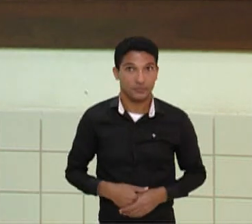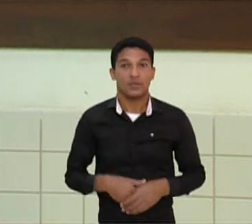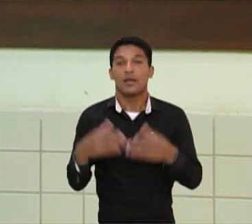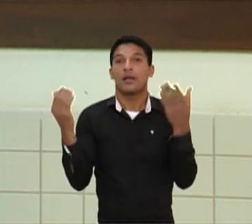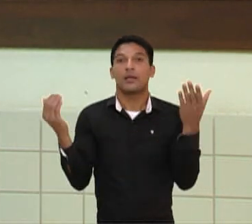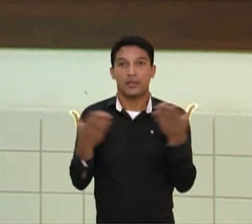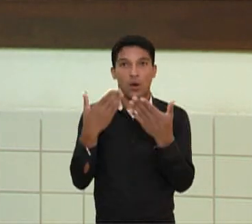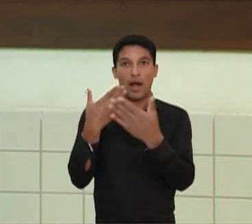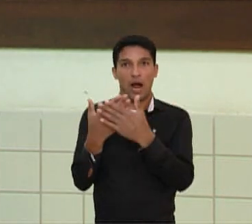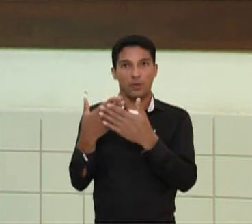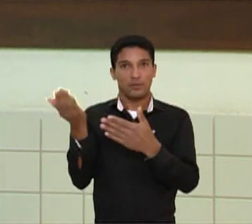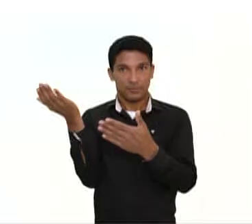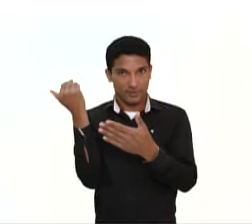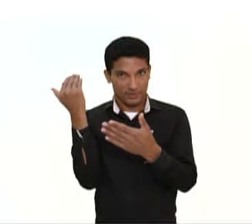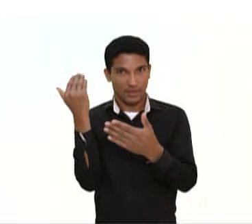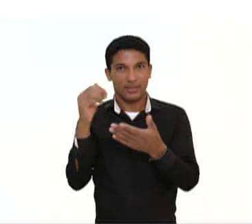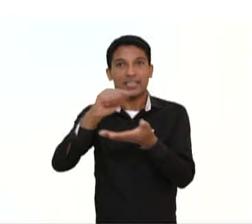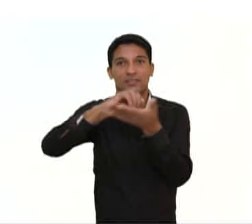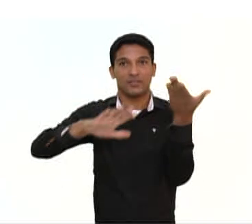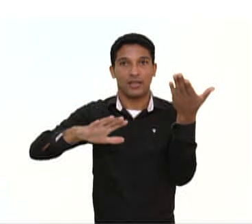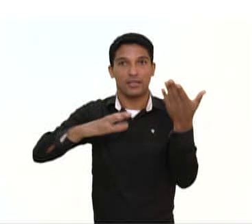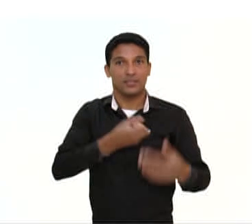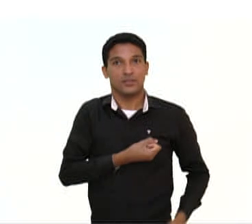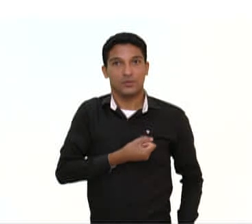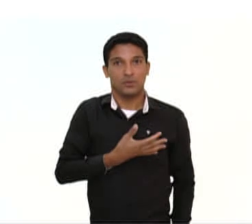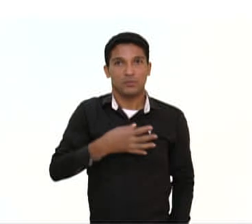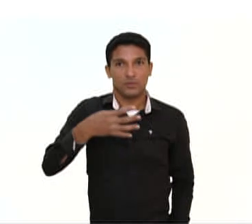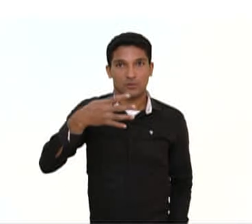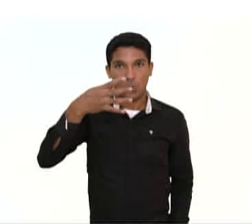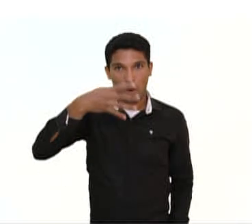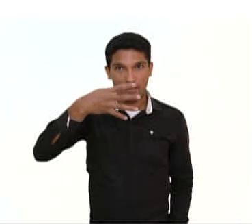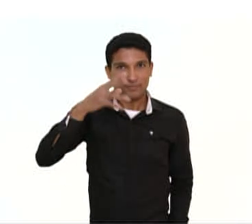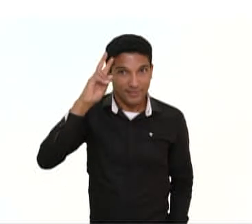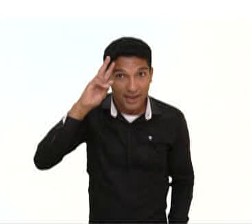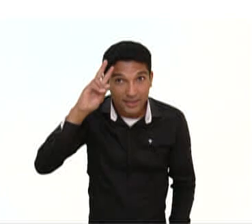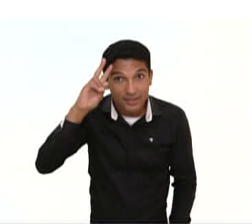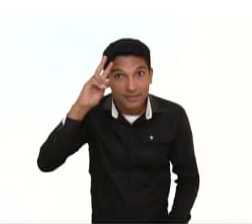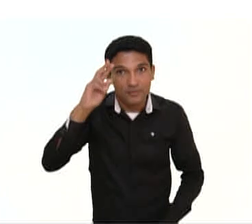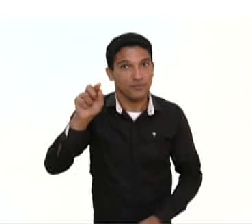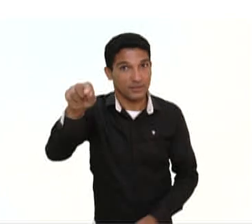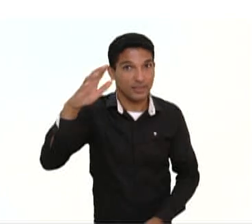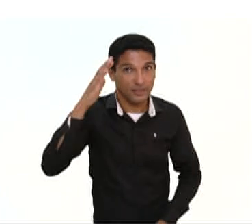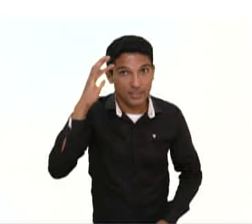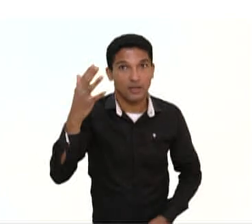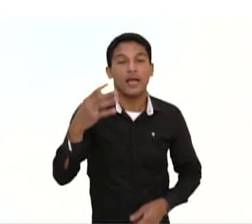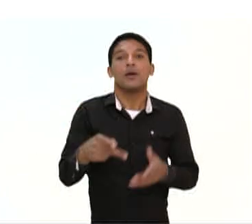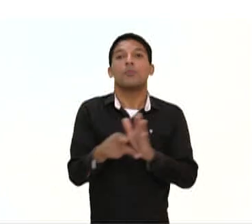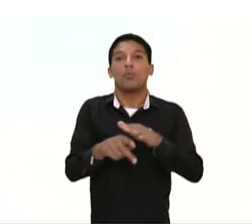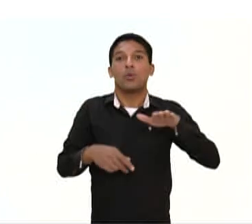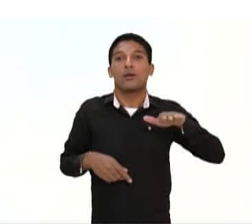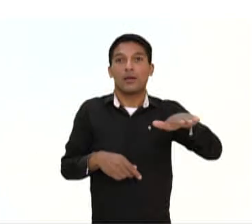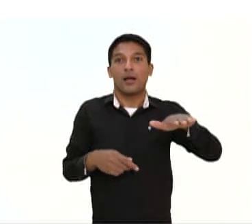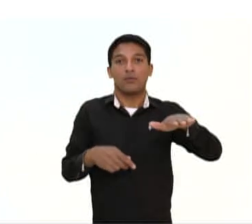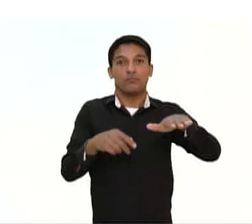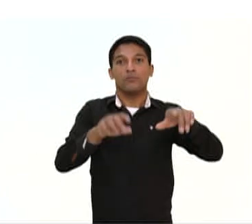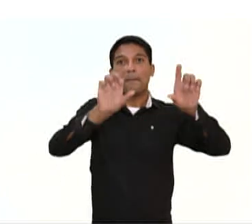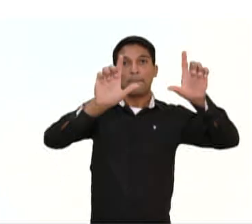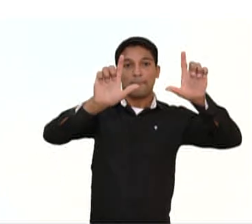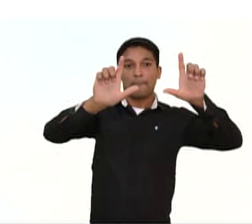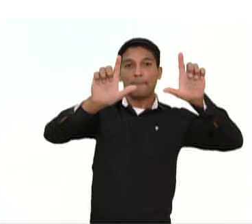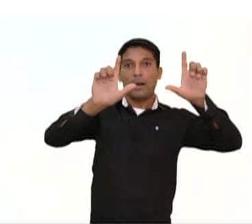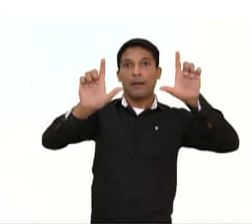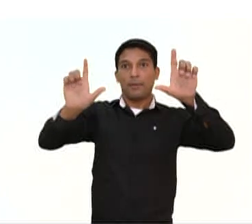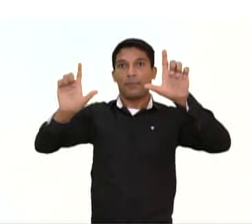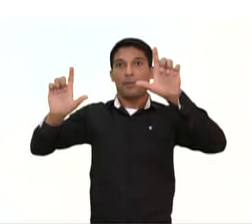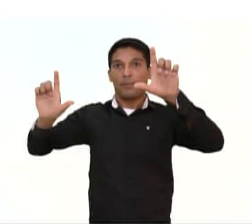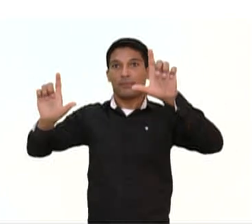para vocês na aula passada esse exercício número 4, tá? Para vocês resolverem. Fala sobre as placas de veículos. Aqui fala